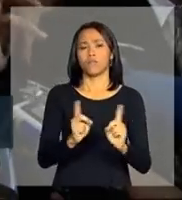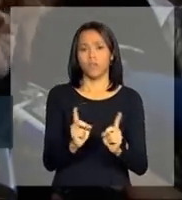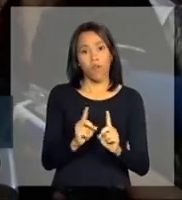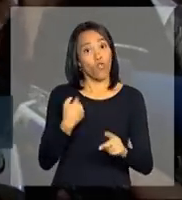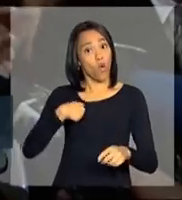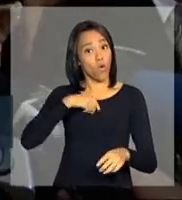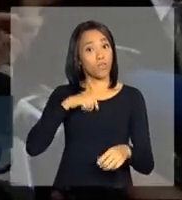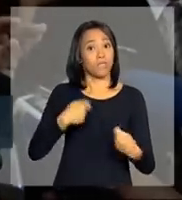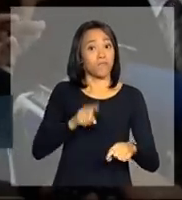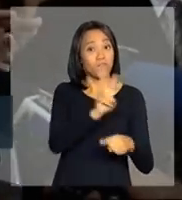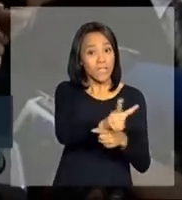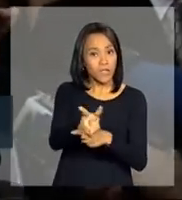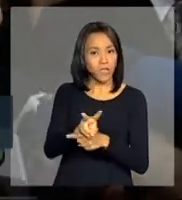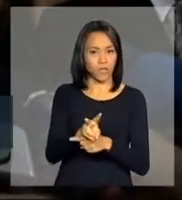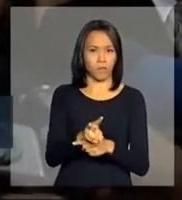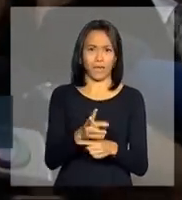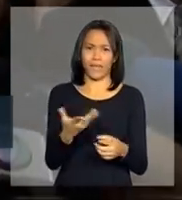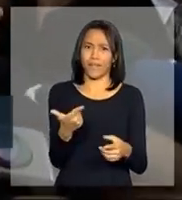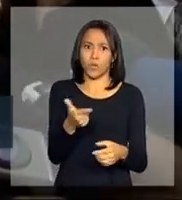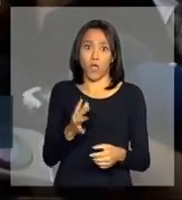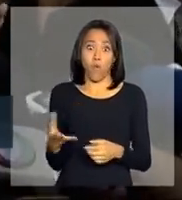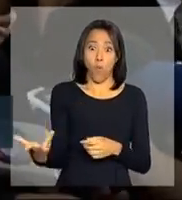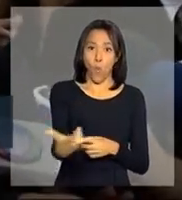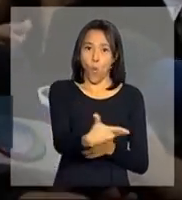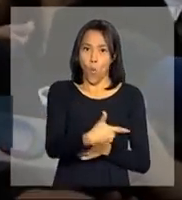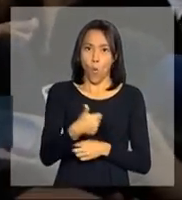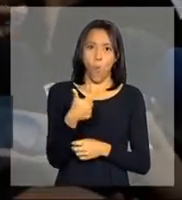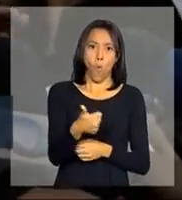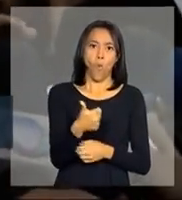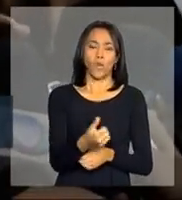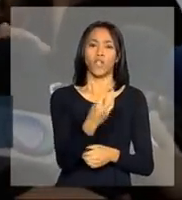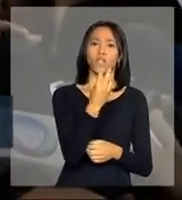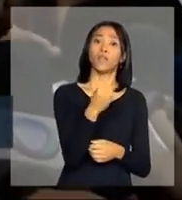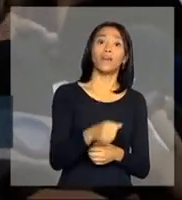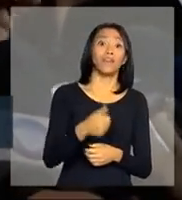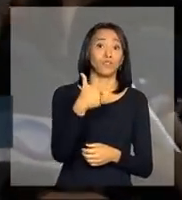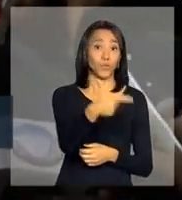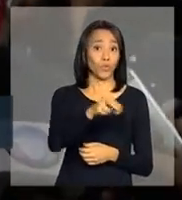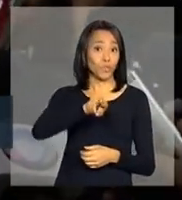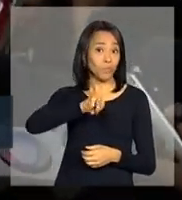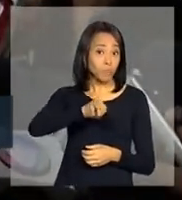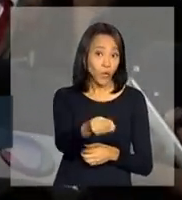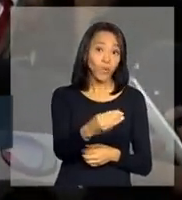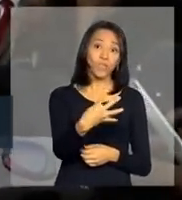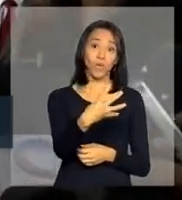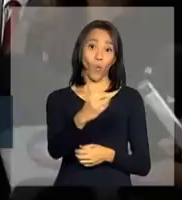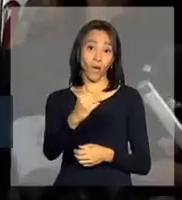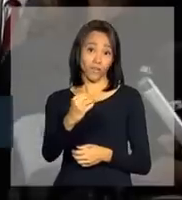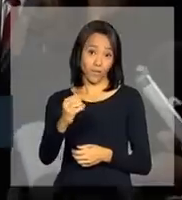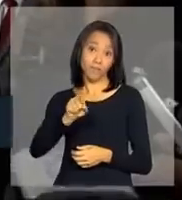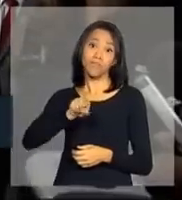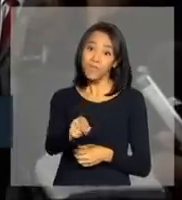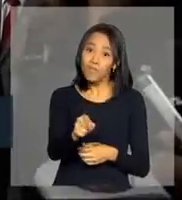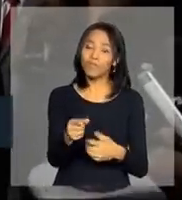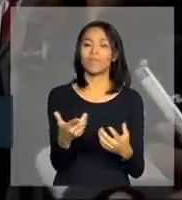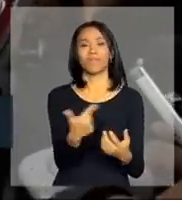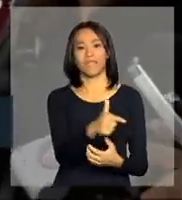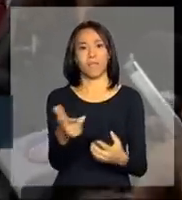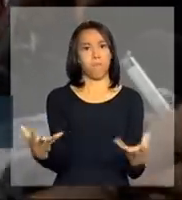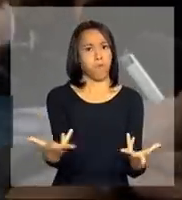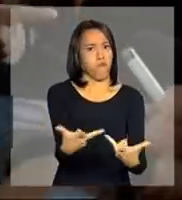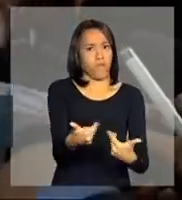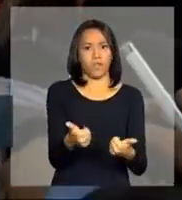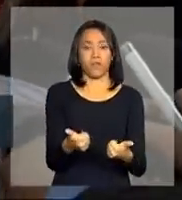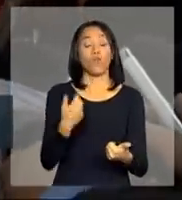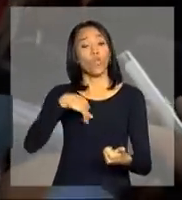Não há perfeição absoluta em 2 milhões e 400 mil. O que é a obrigação do poder público?